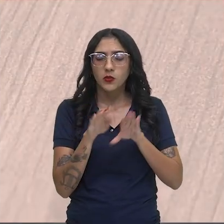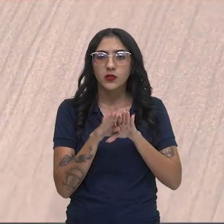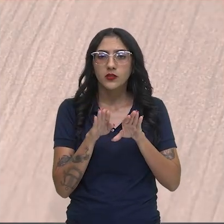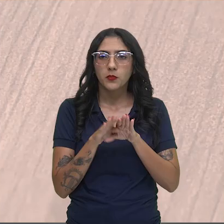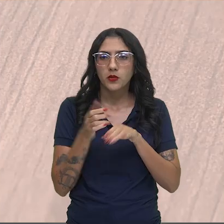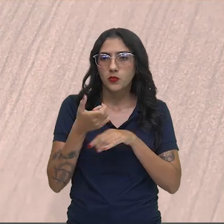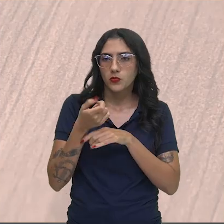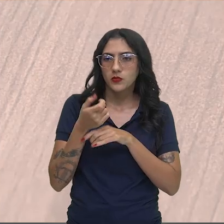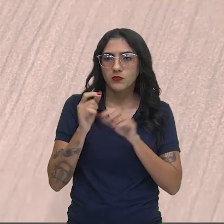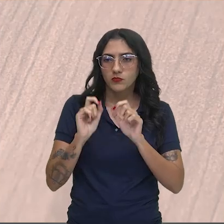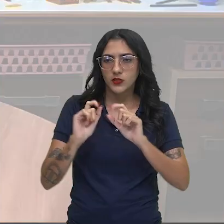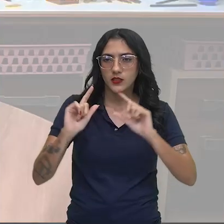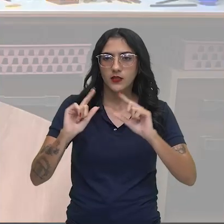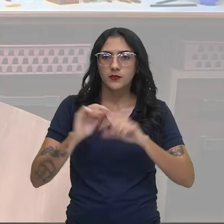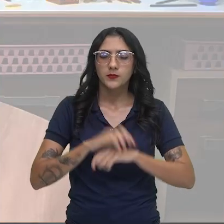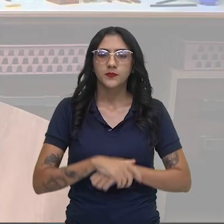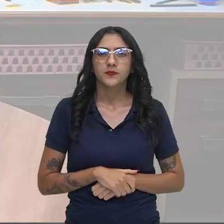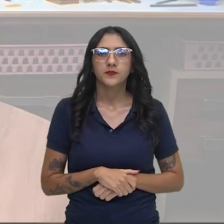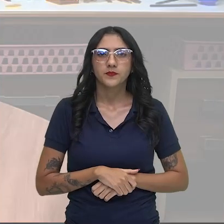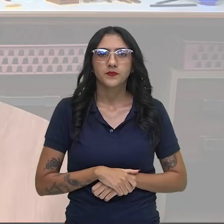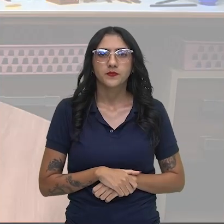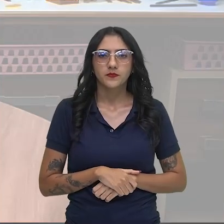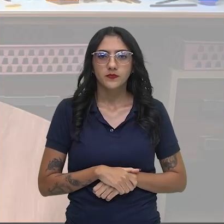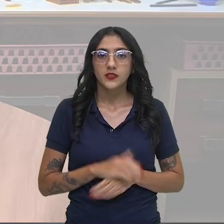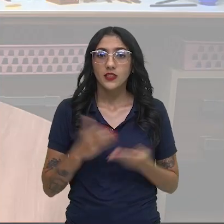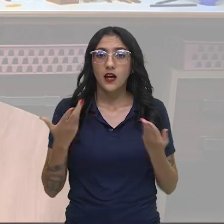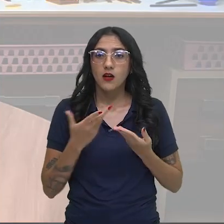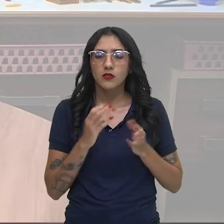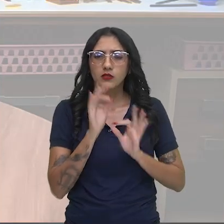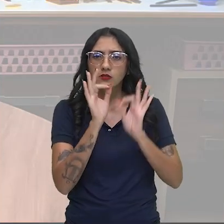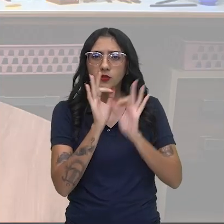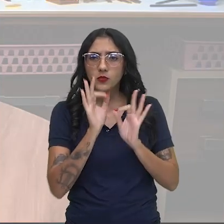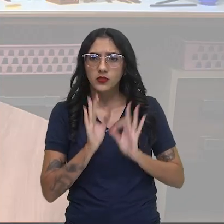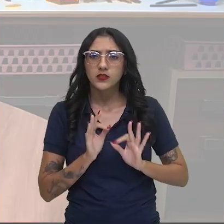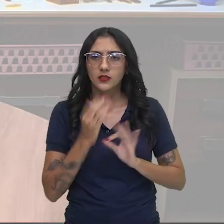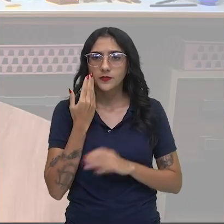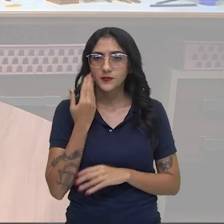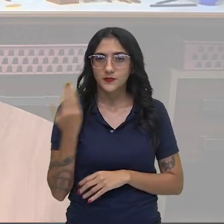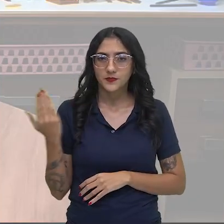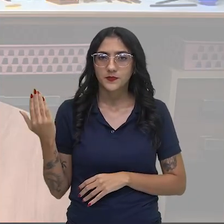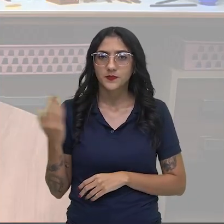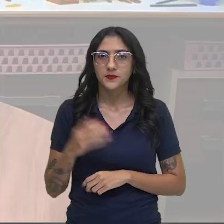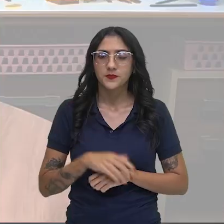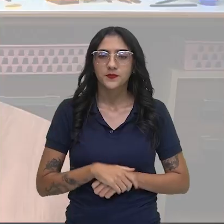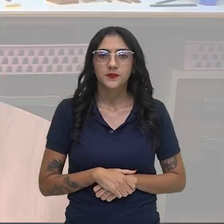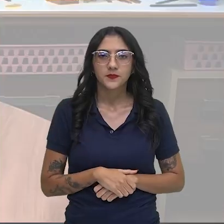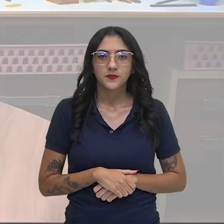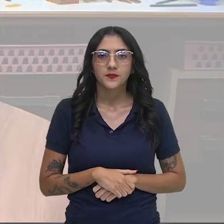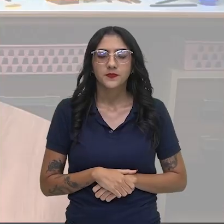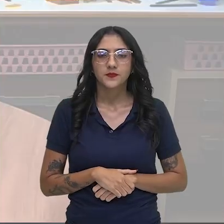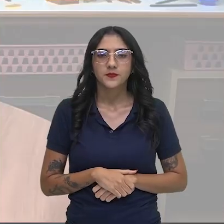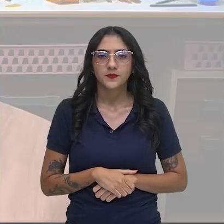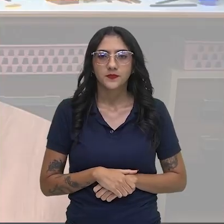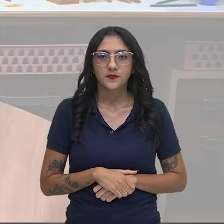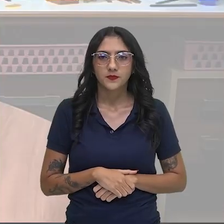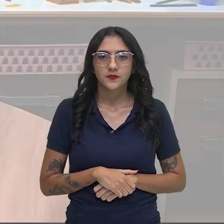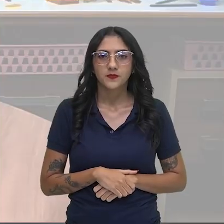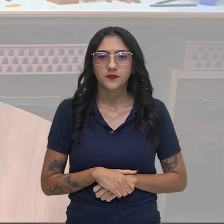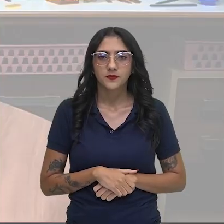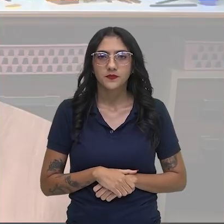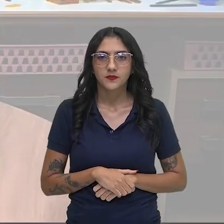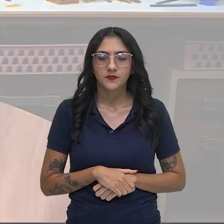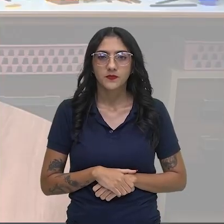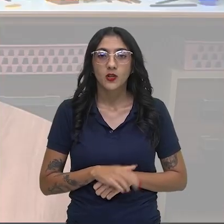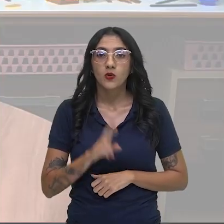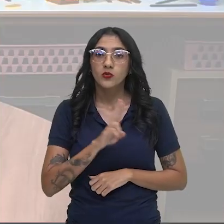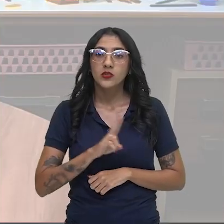botão acionador. E agora vamos montar o circuito. Vejam aqui. Com o protoboard,